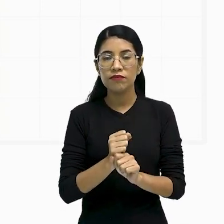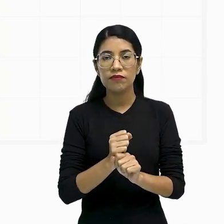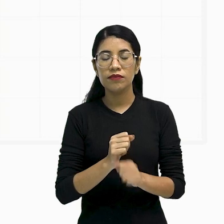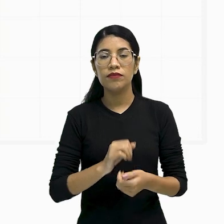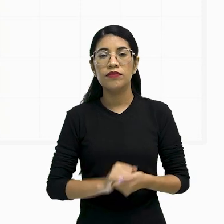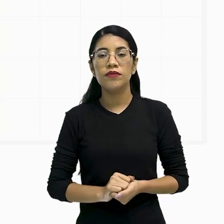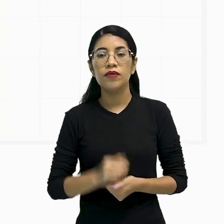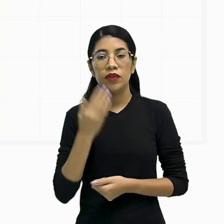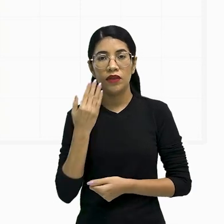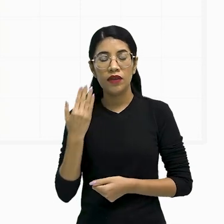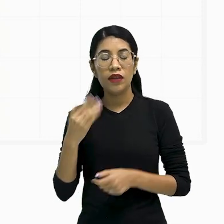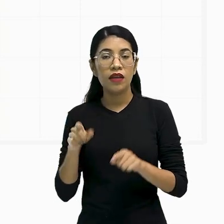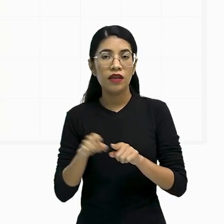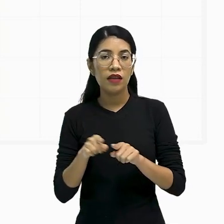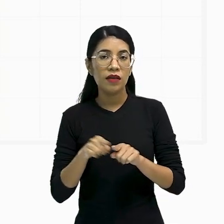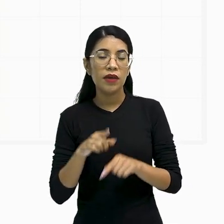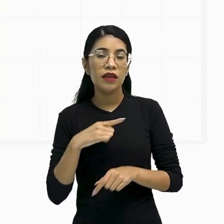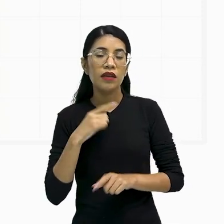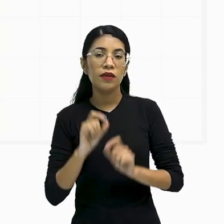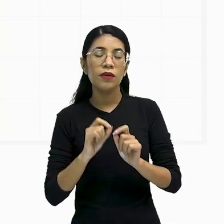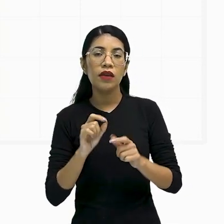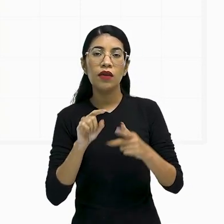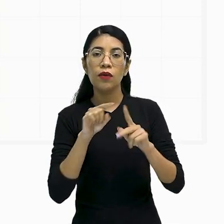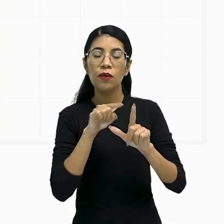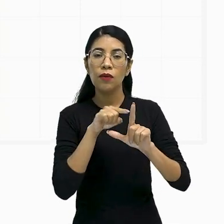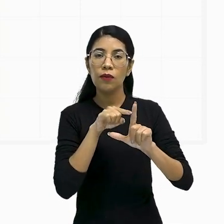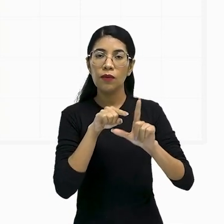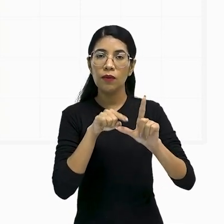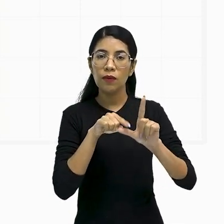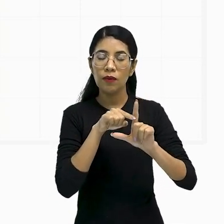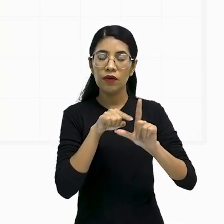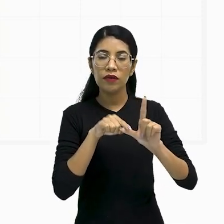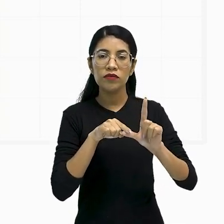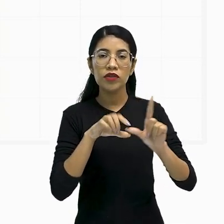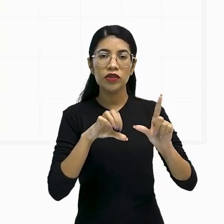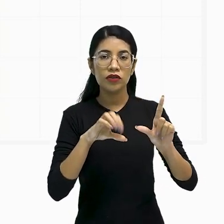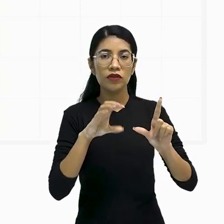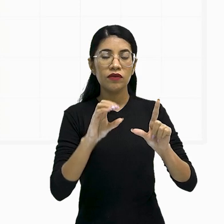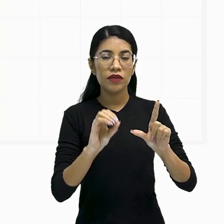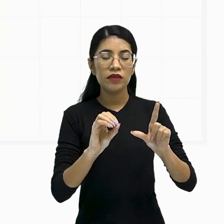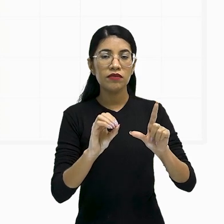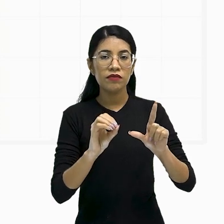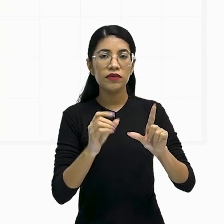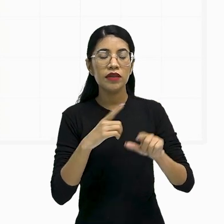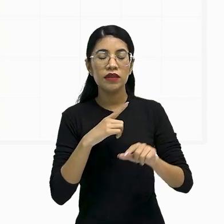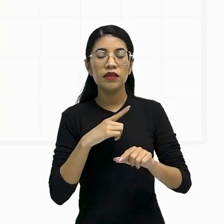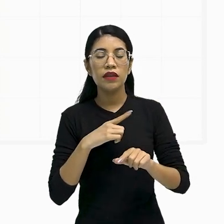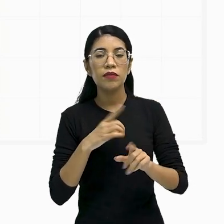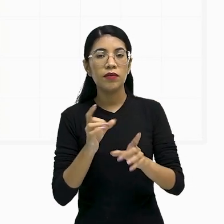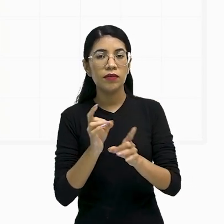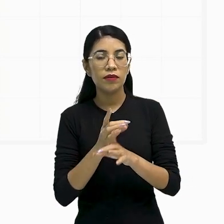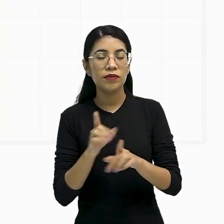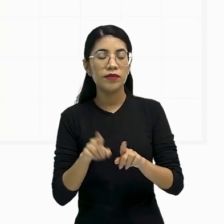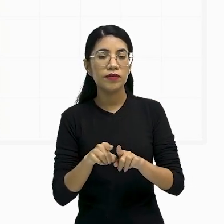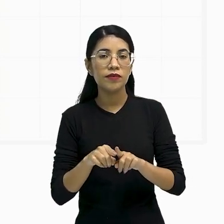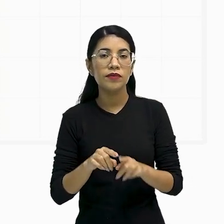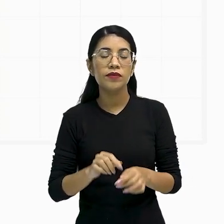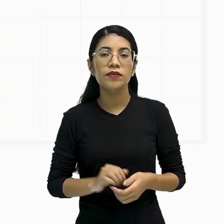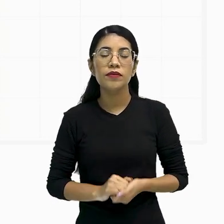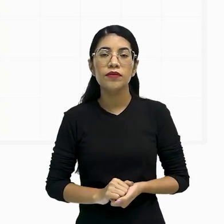Ó, aqui eu também tenho um ângulo de 90 graus. Ok?